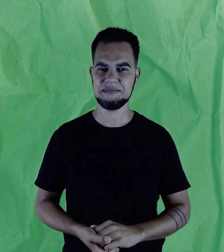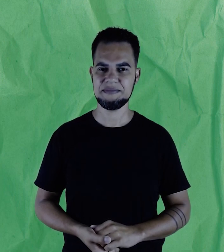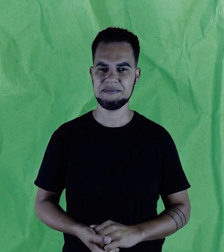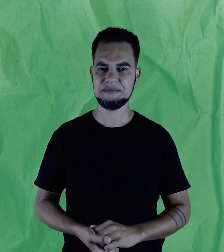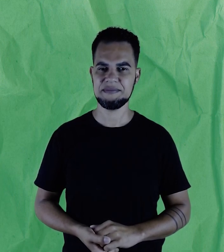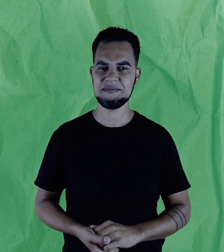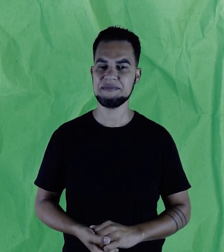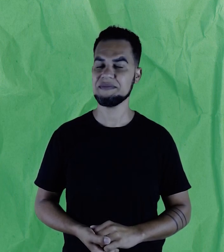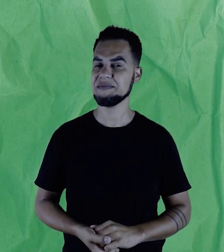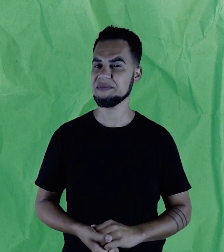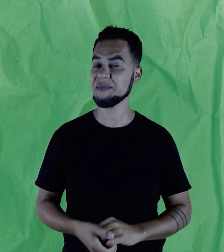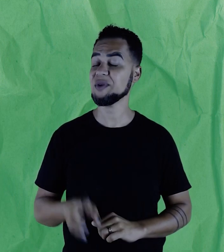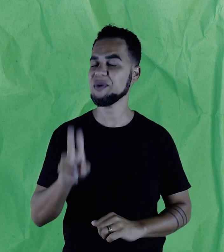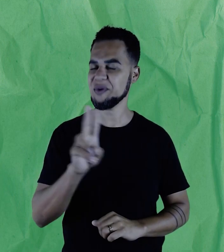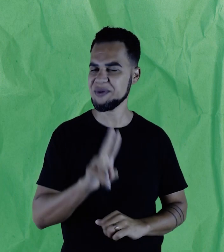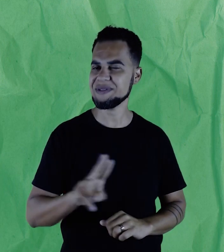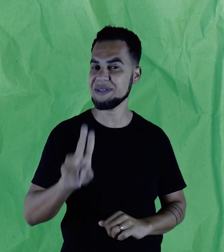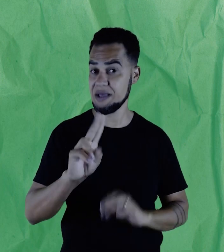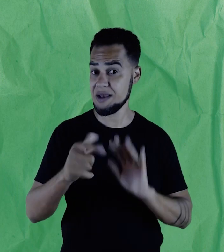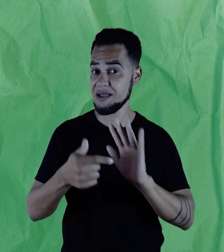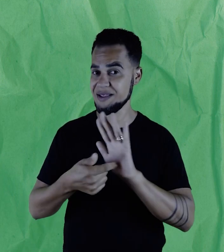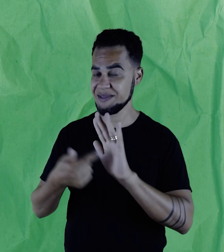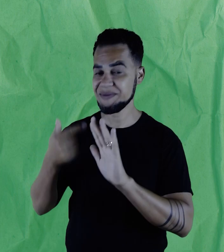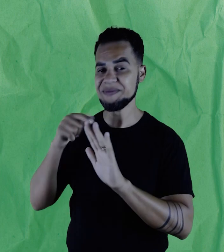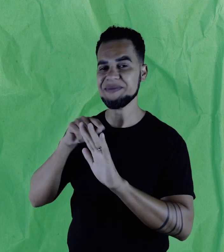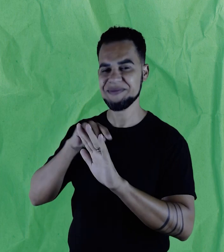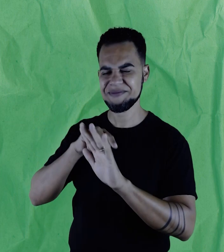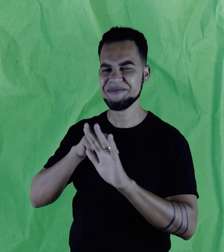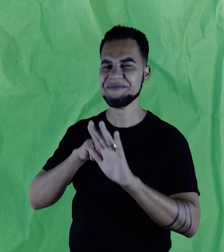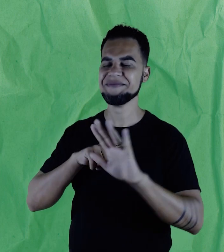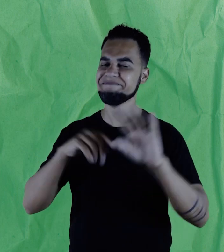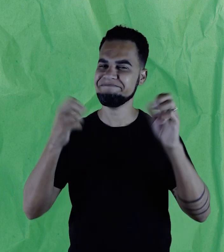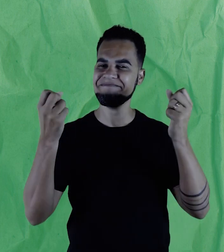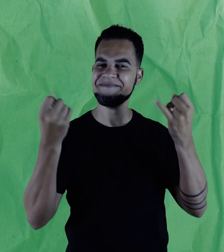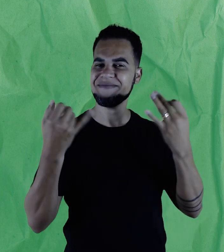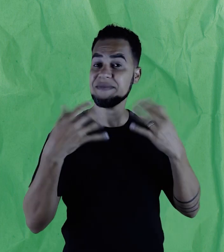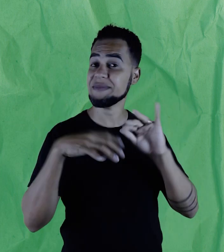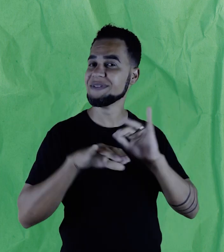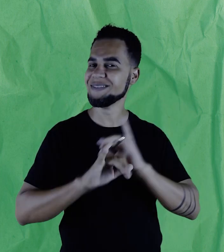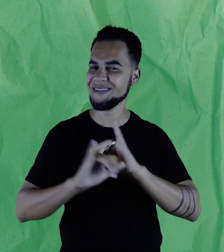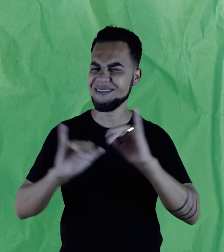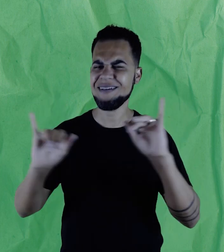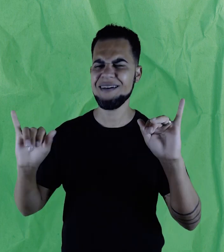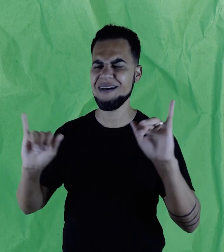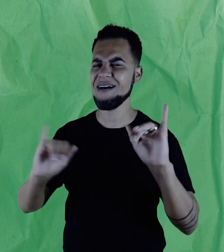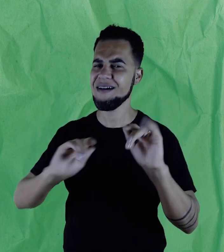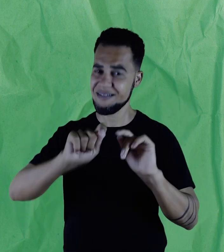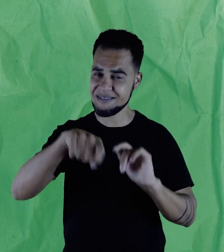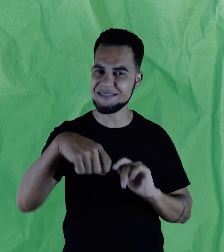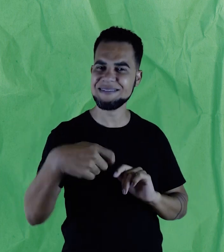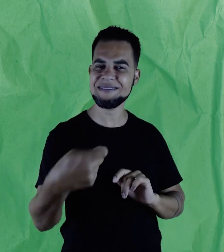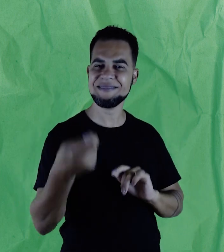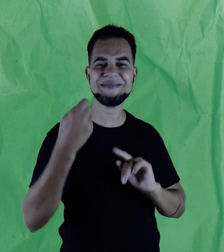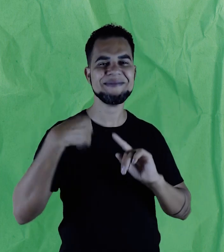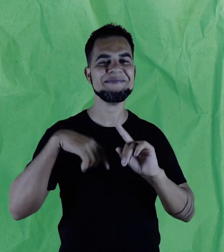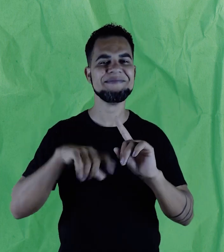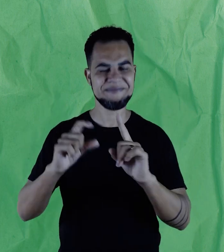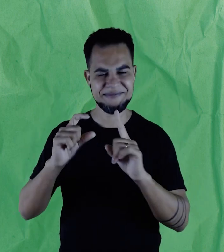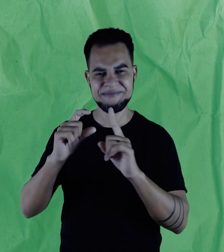Eu vou usar uma metáfora pra me declarar, e o sentido da palavra